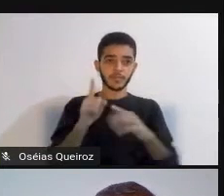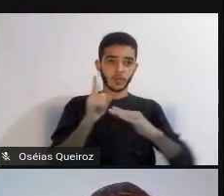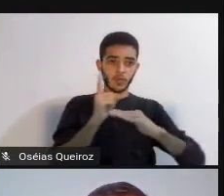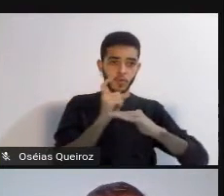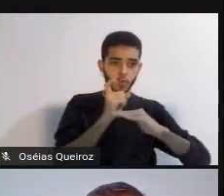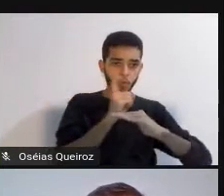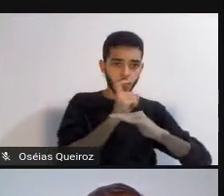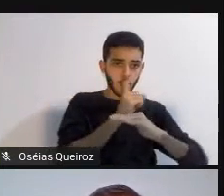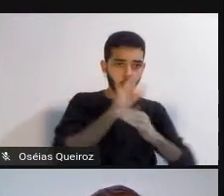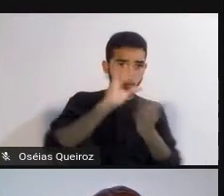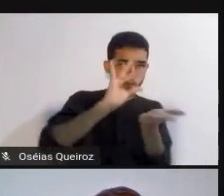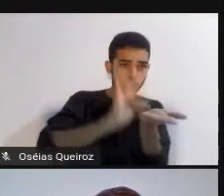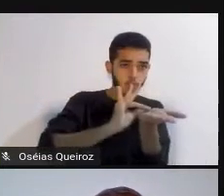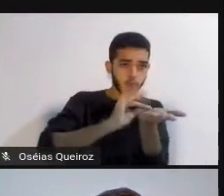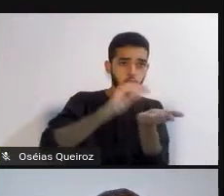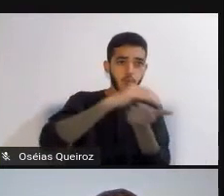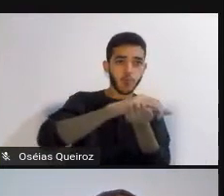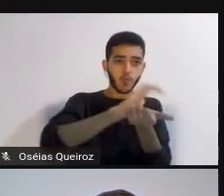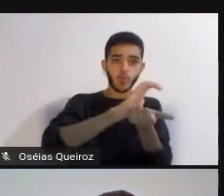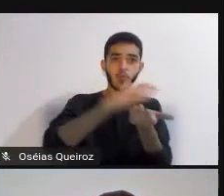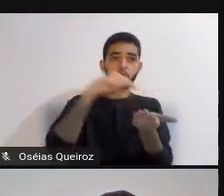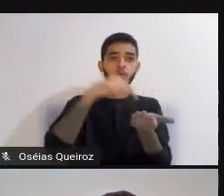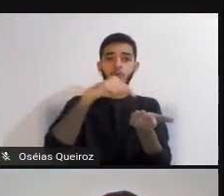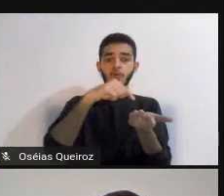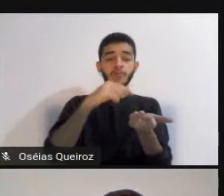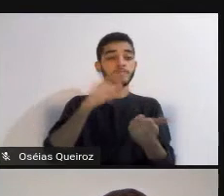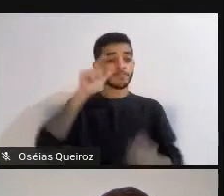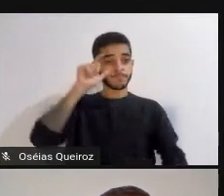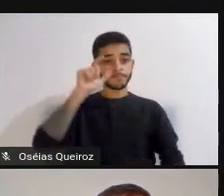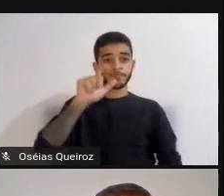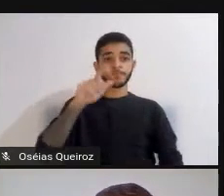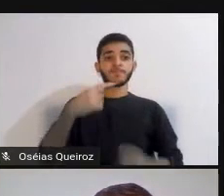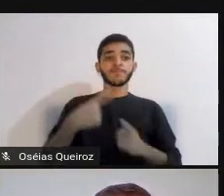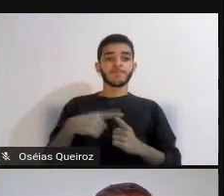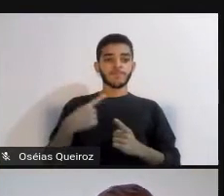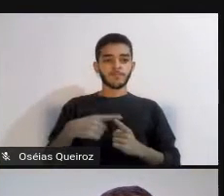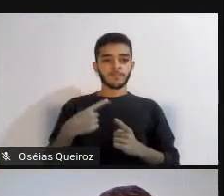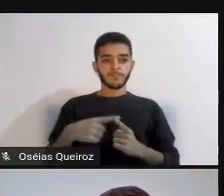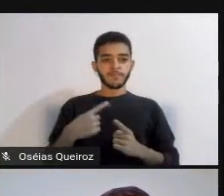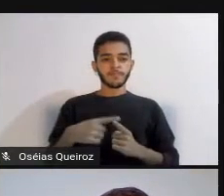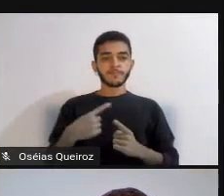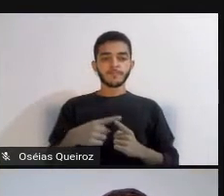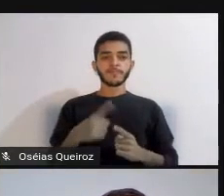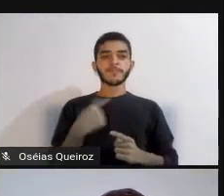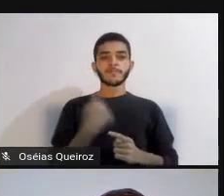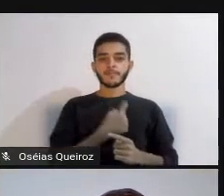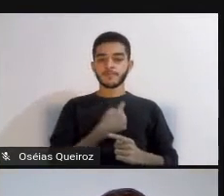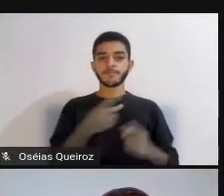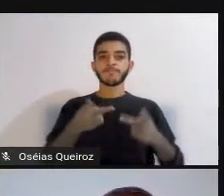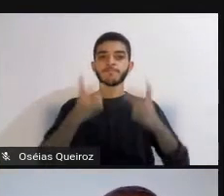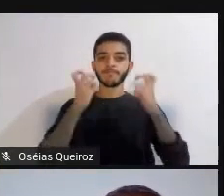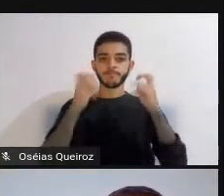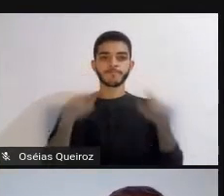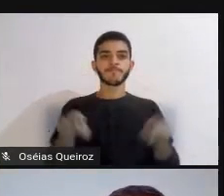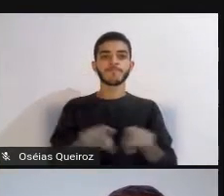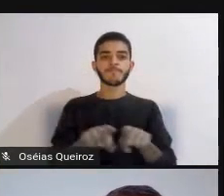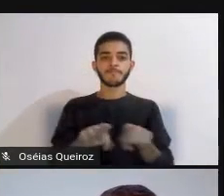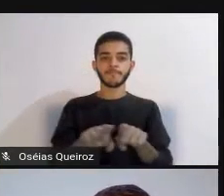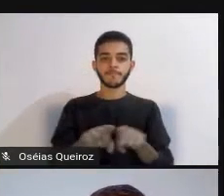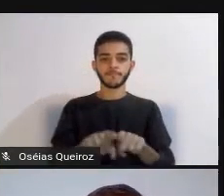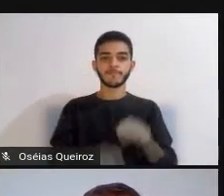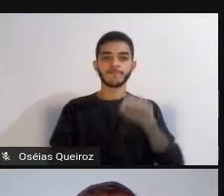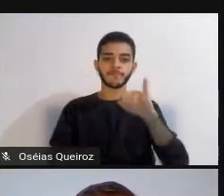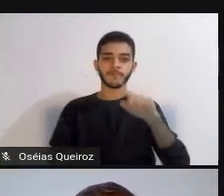larvais de moluscos. Então, é um resultado interessante porque isso nos desperta a atenção, inclusive, para quando você fala